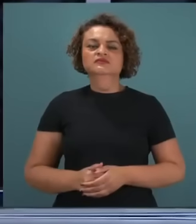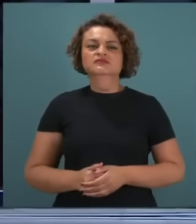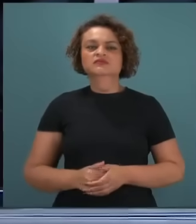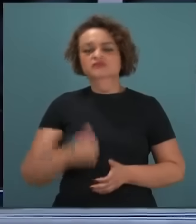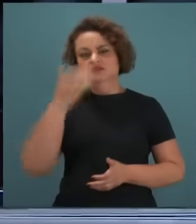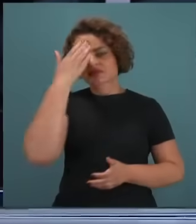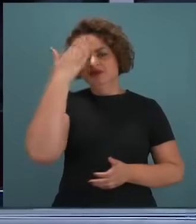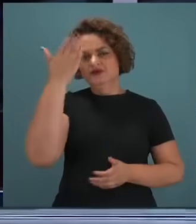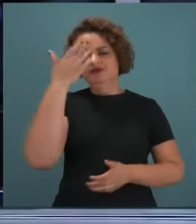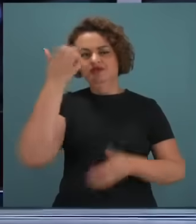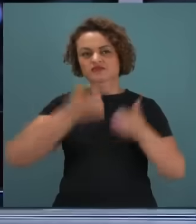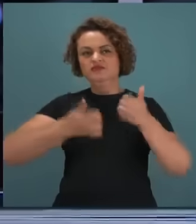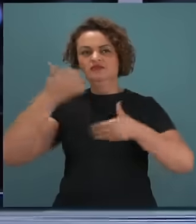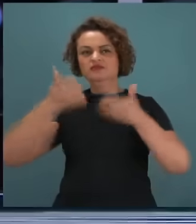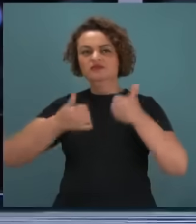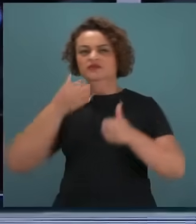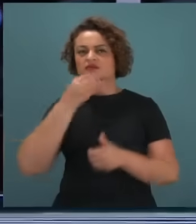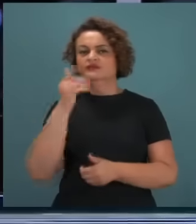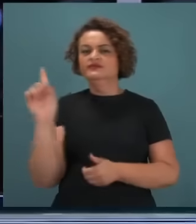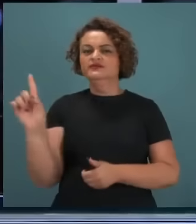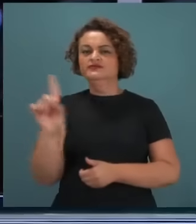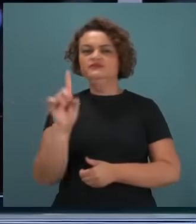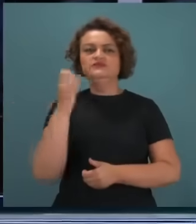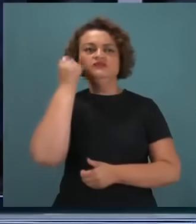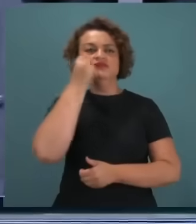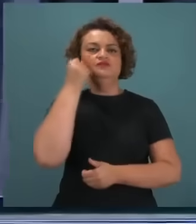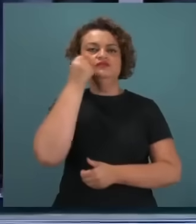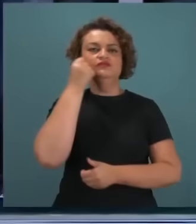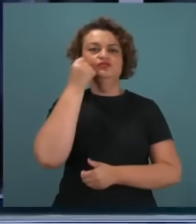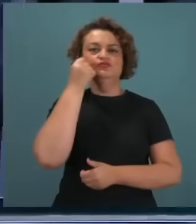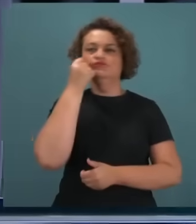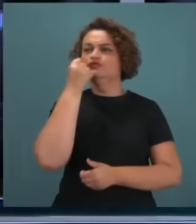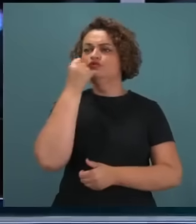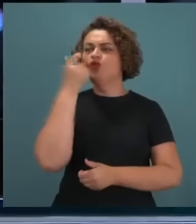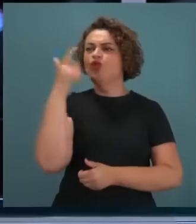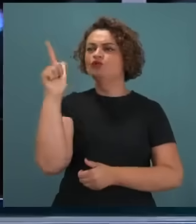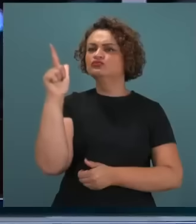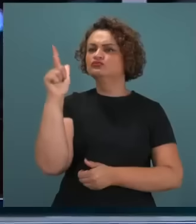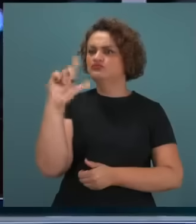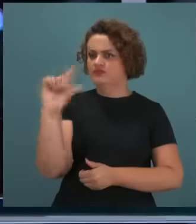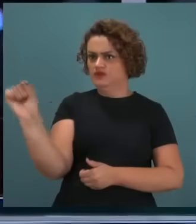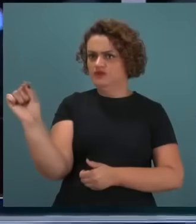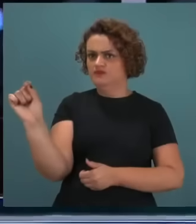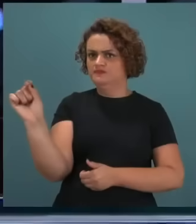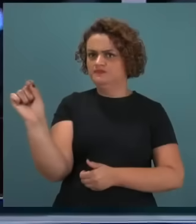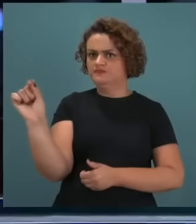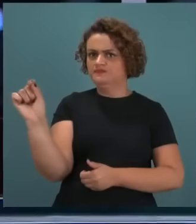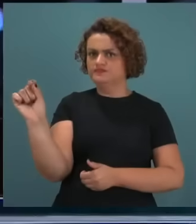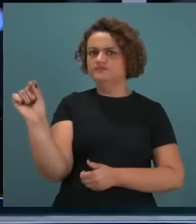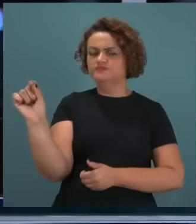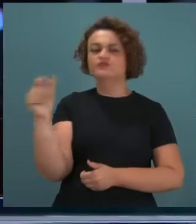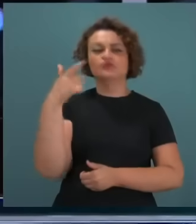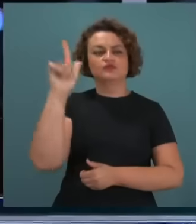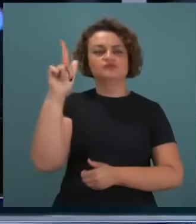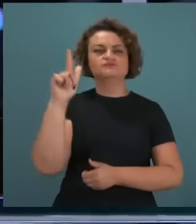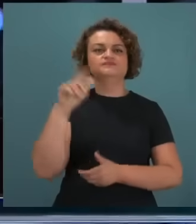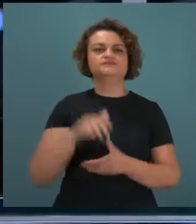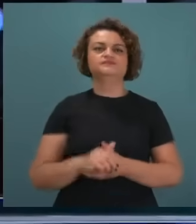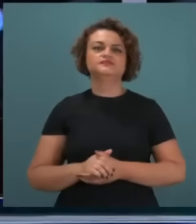pelas palavras. Senador Plínio Valério. Senador Esperidião Amin estava aqui na casa, saiu. Então, senador Esperidião